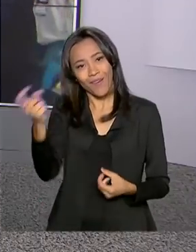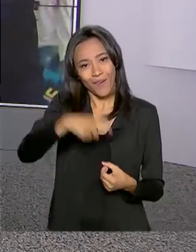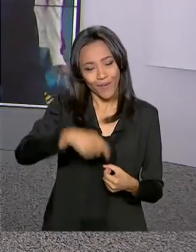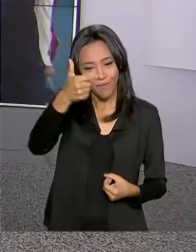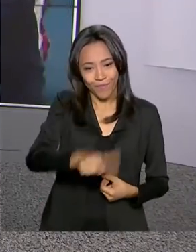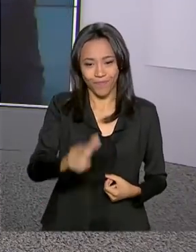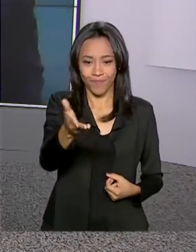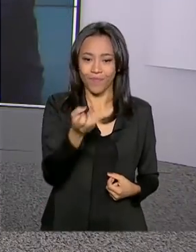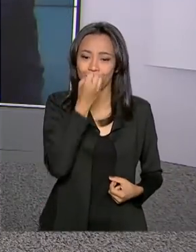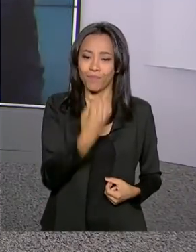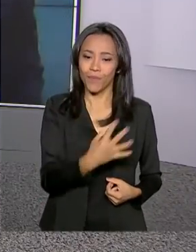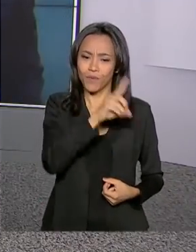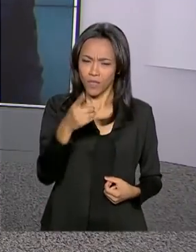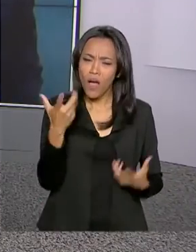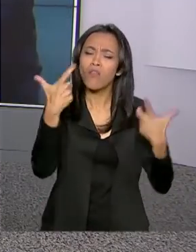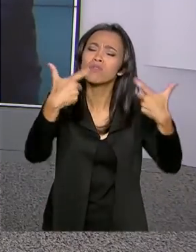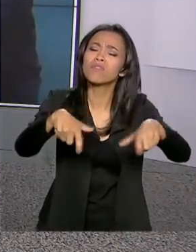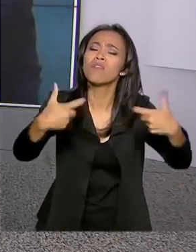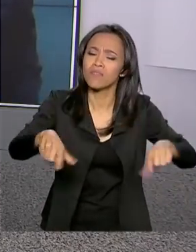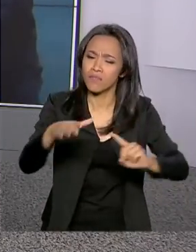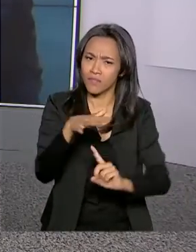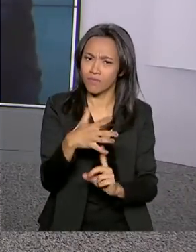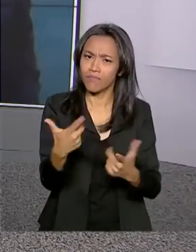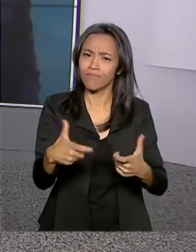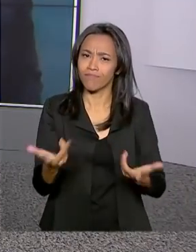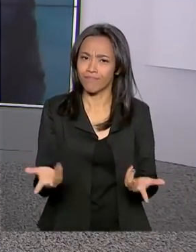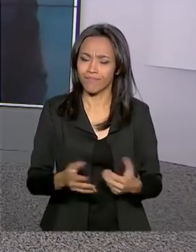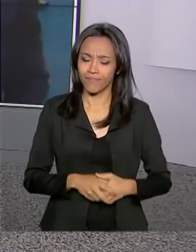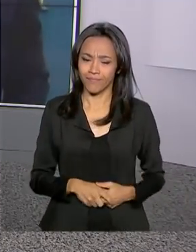Oi, Ricardo, bom dia para você. Onde é que você está?